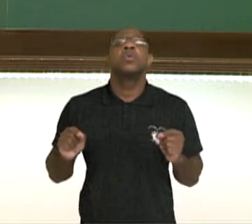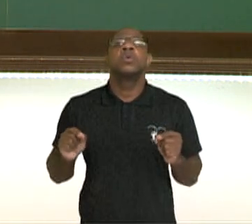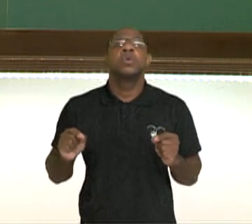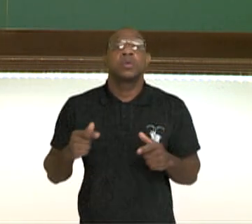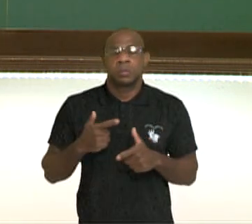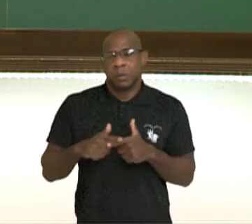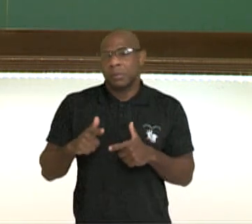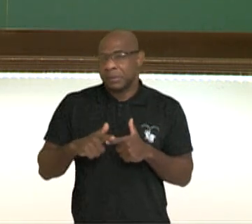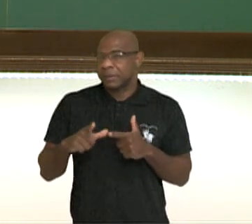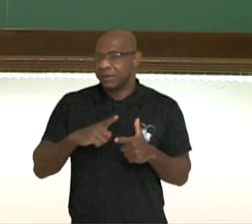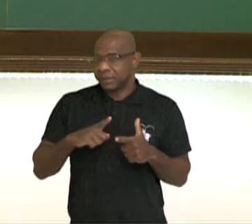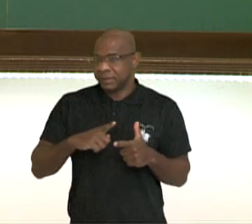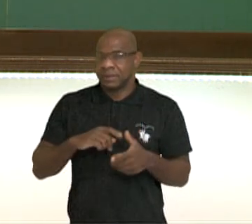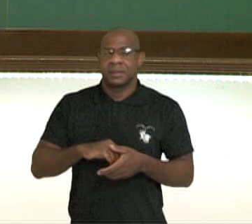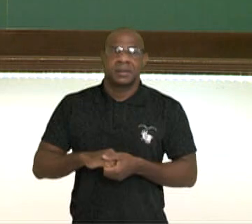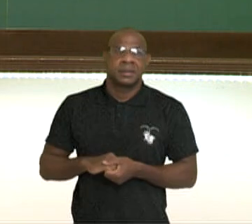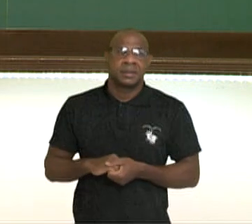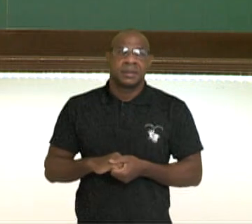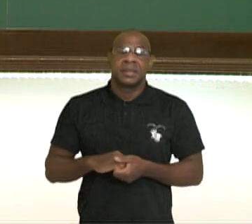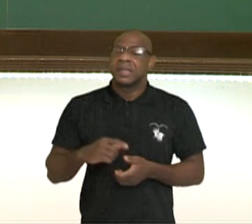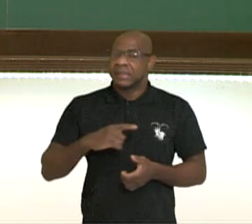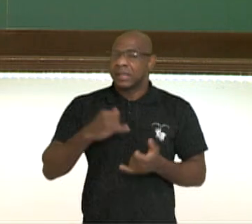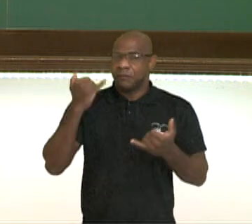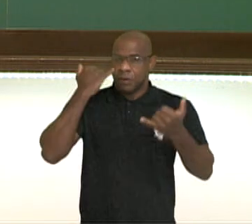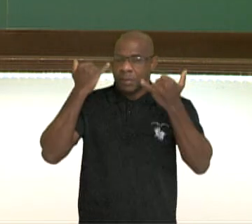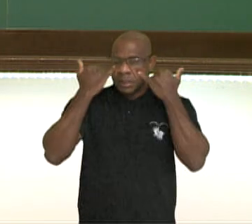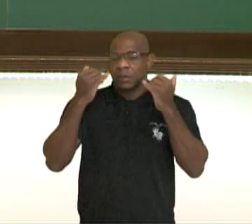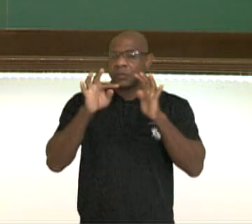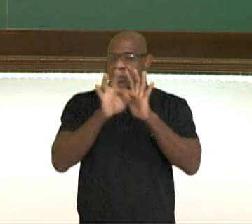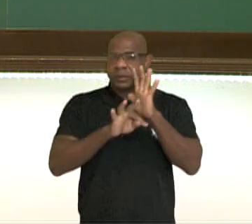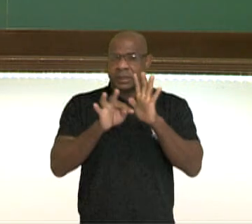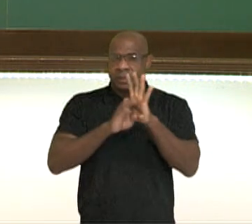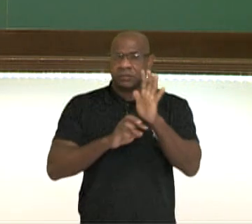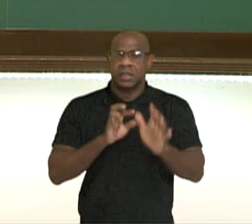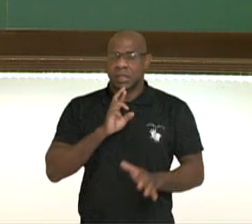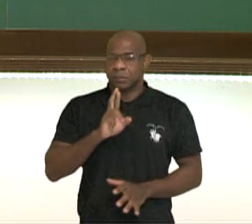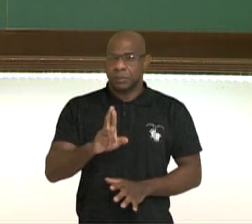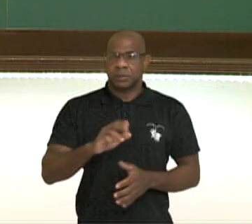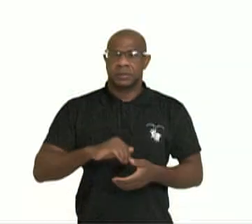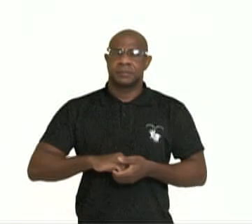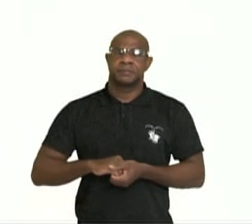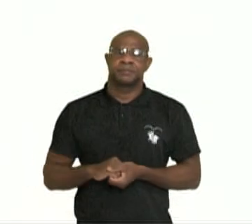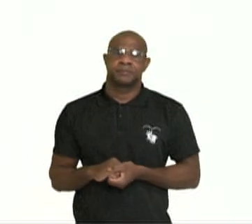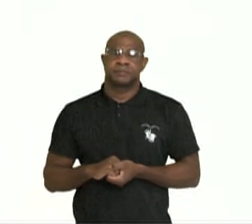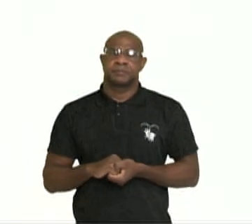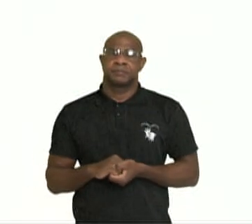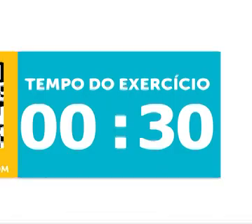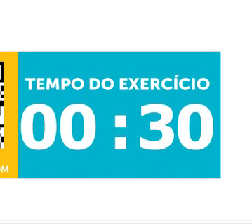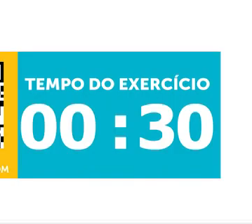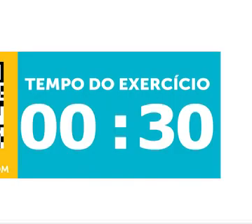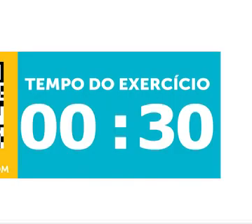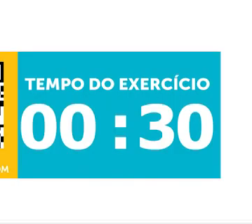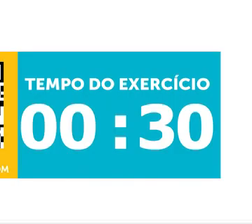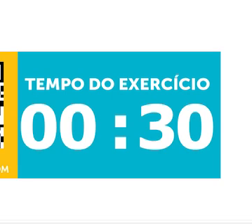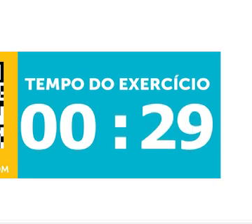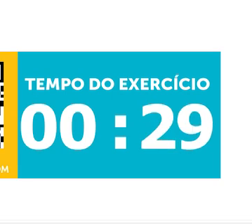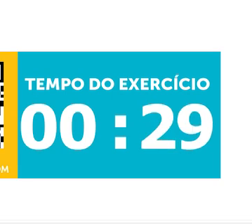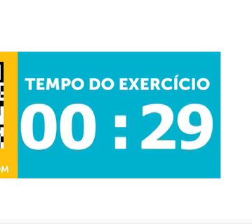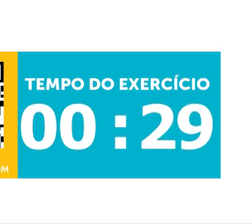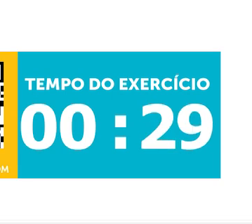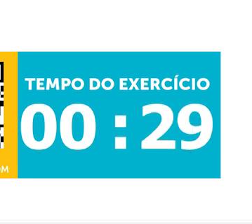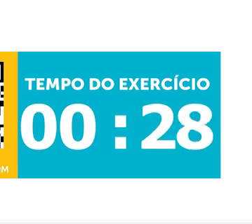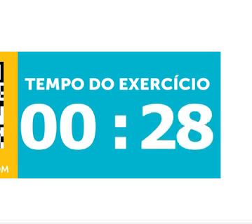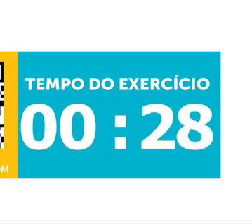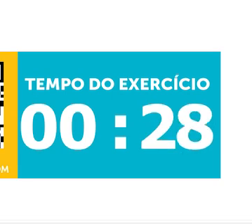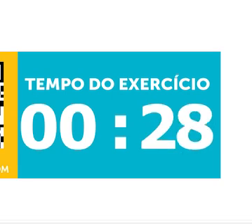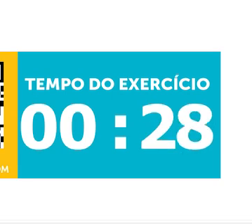impactos? Ok? Busque lá as informações e responda aqui corretamente. Até logo!